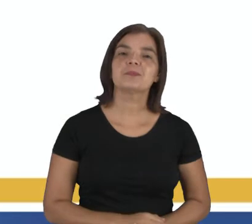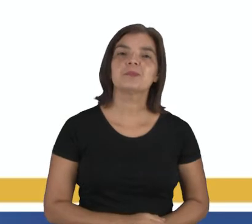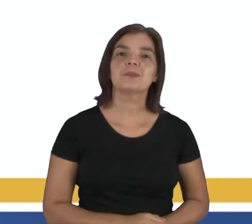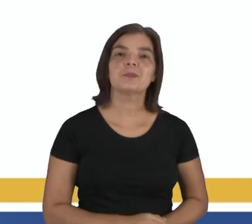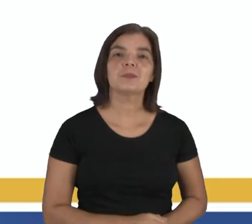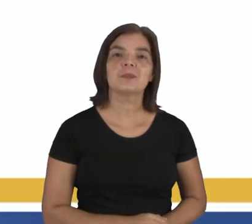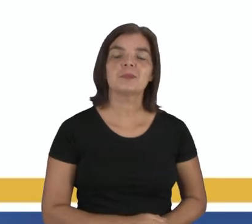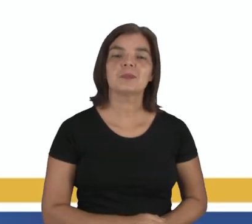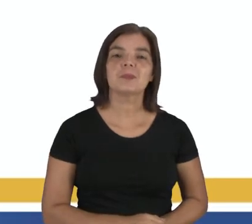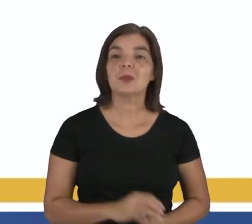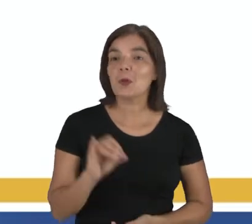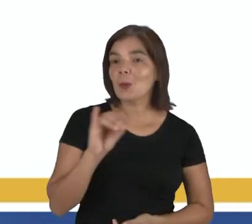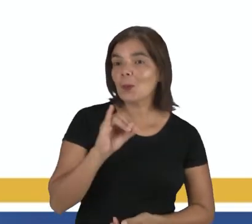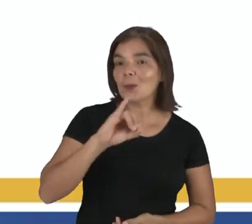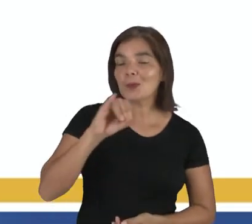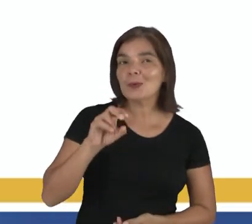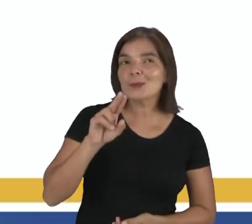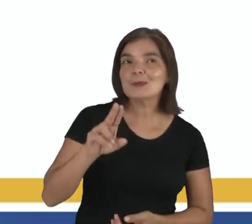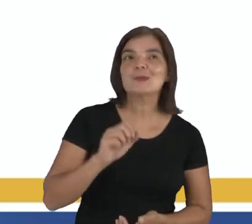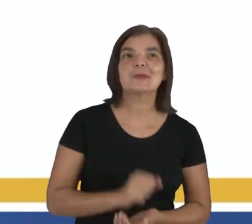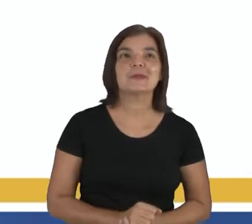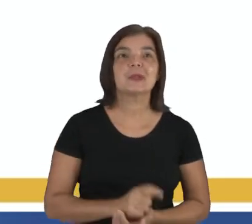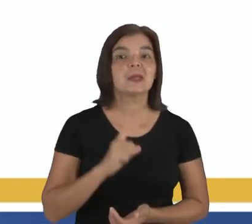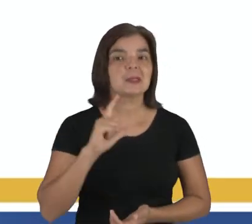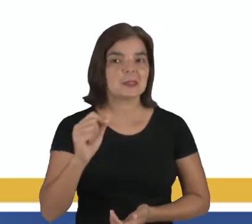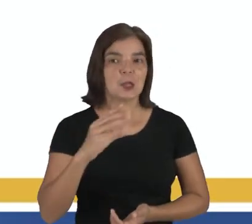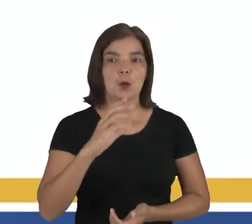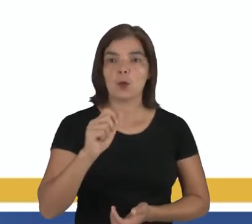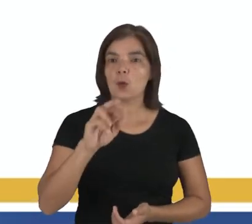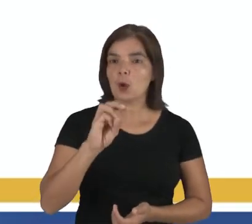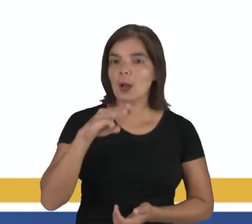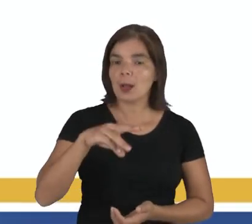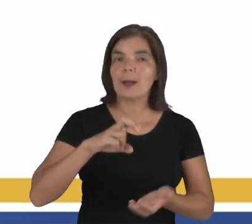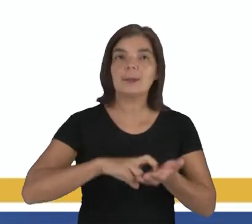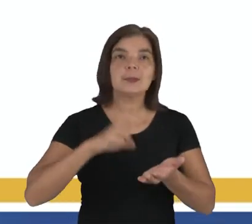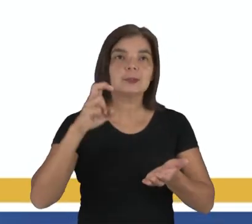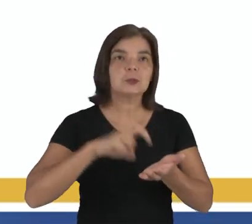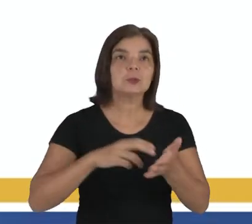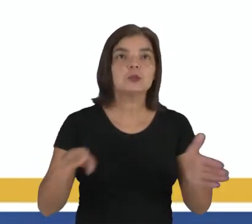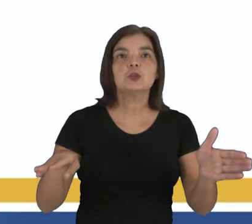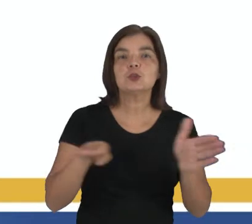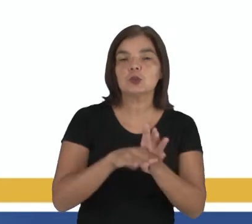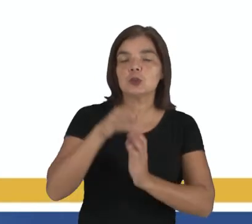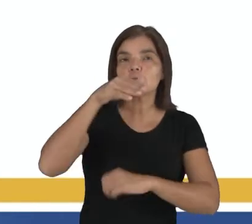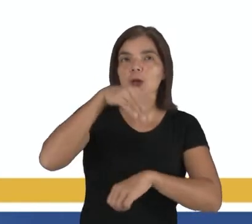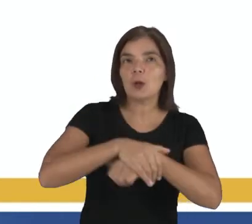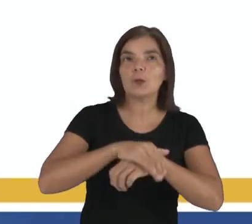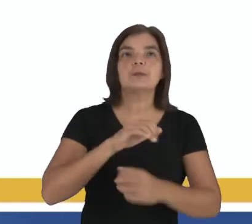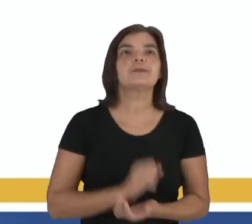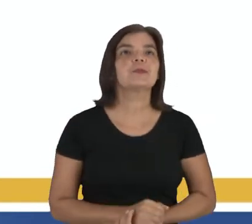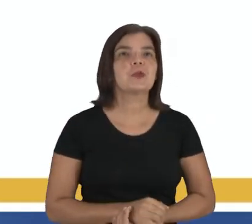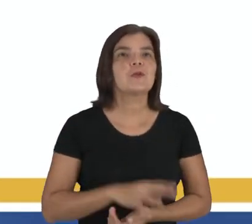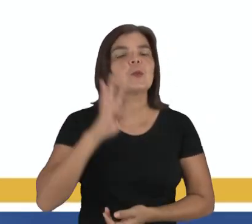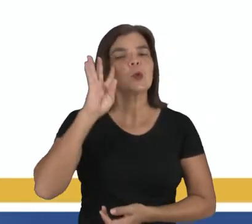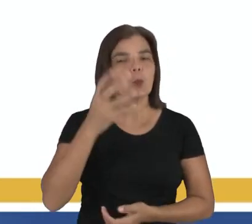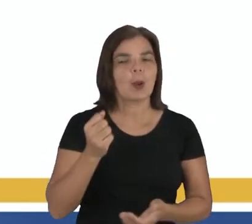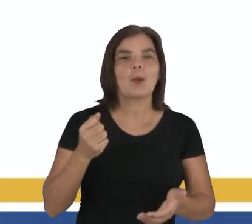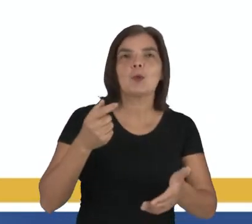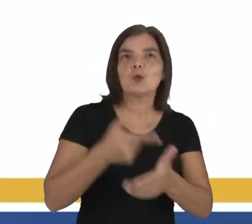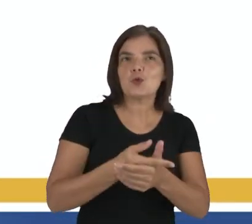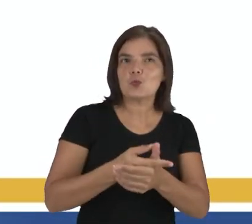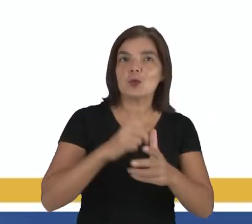5. Oi, Ju, saí com a Carmen de manhã e chegaremos à noite.